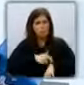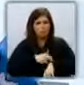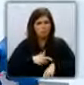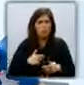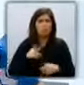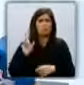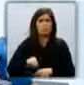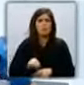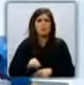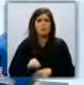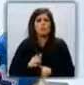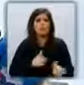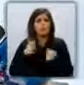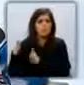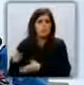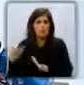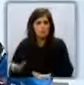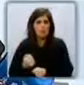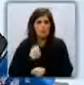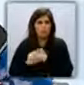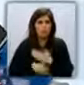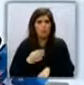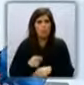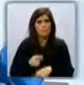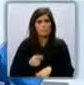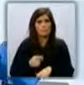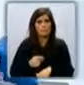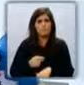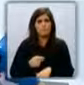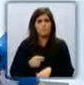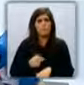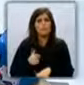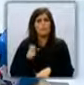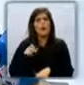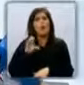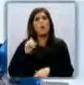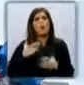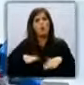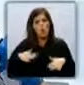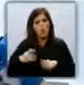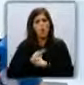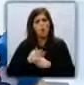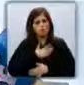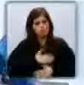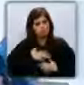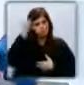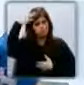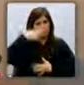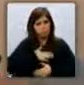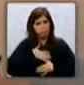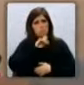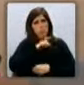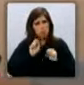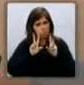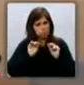existe também uma valência neste momento aqui a funcionar de banco de roupa e de balneário, onde a pessoa também pode fazer a sua